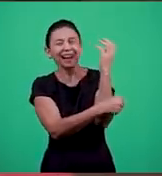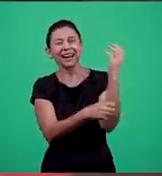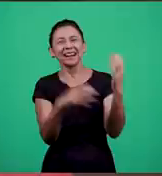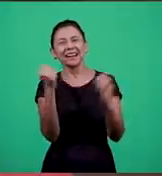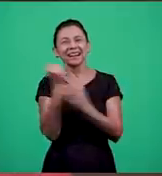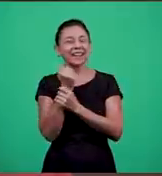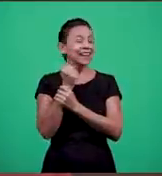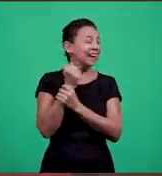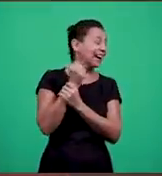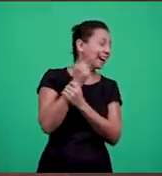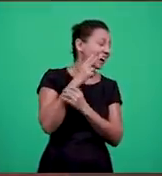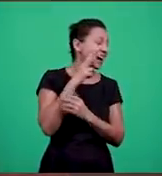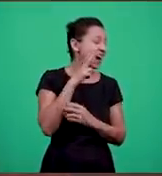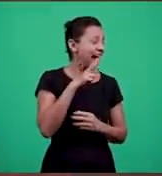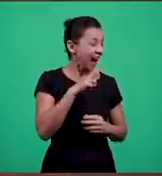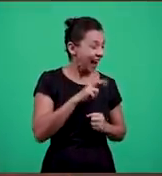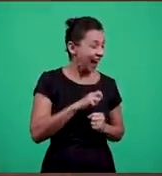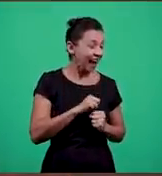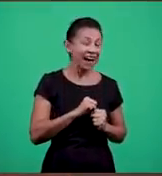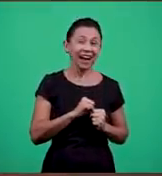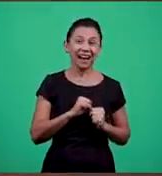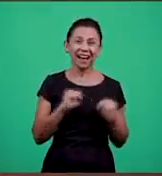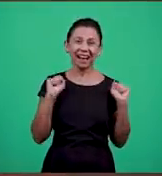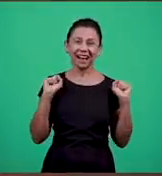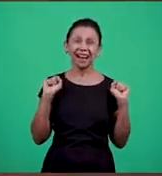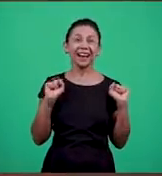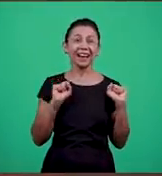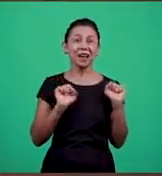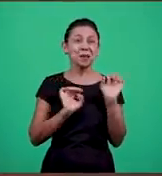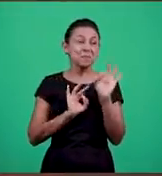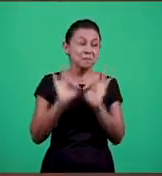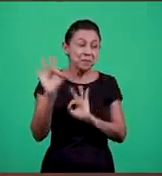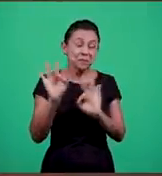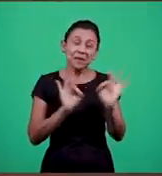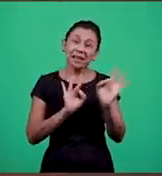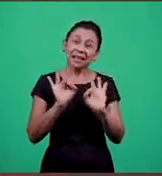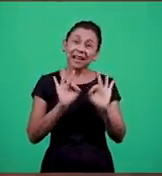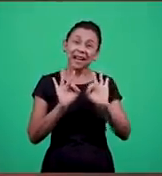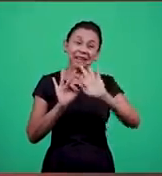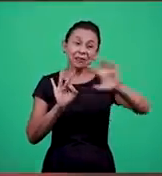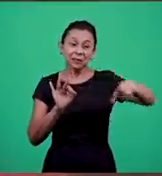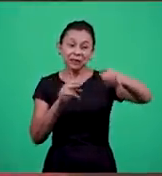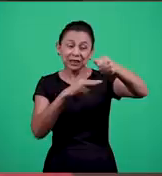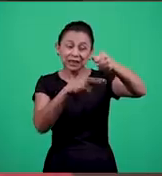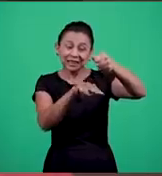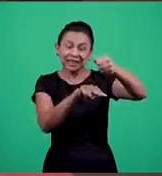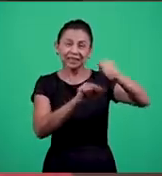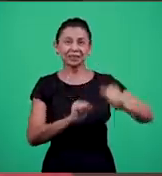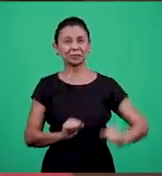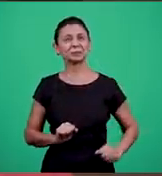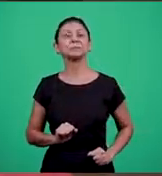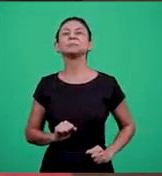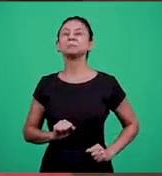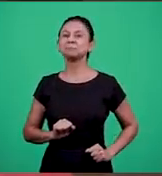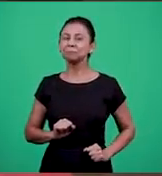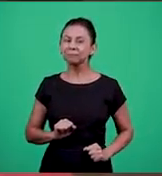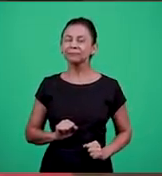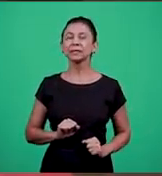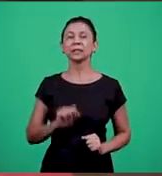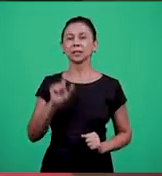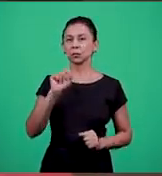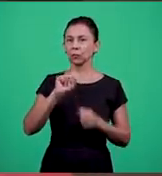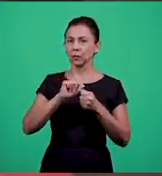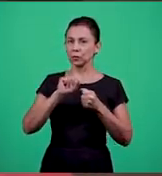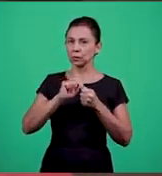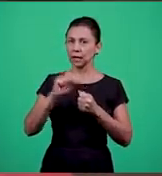viu o cordeiro, ó, que estava preparado para a oferta. Abraão, então, colocou